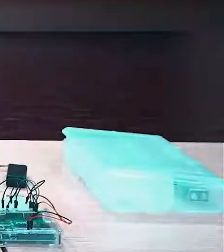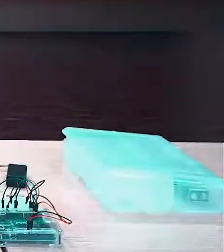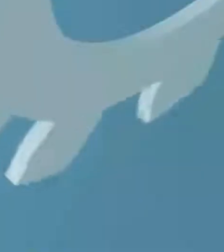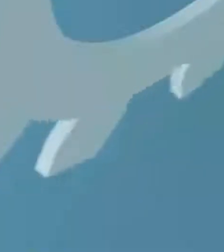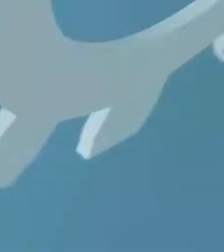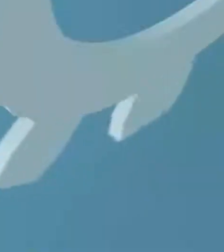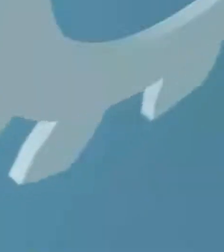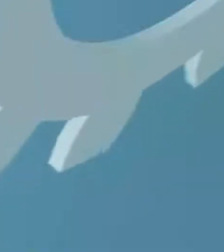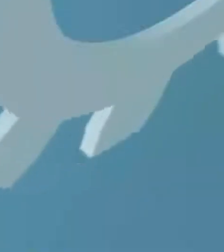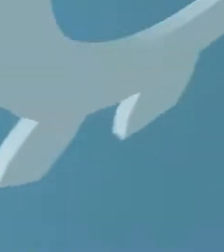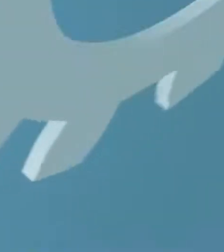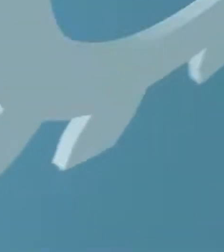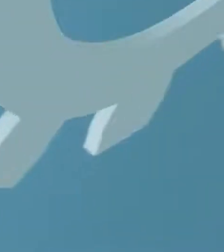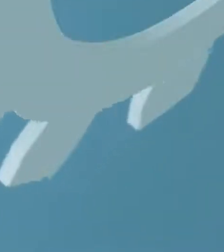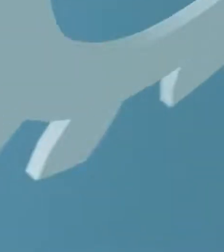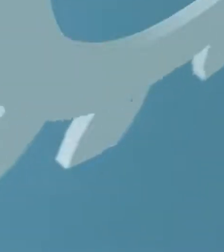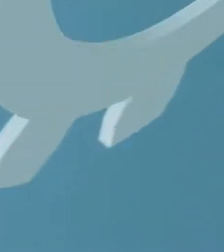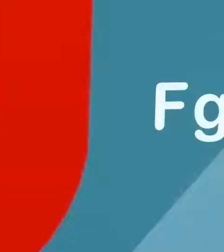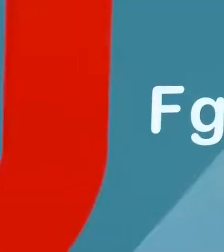tchau!